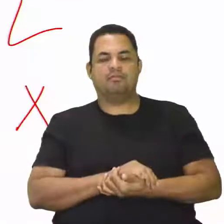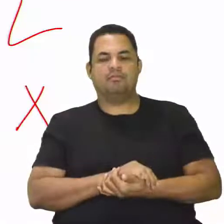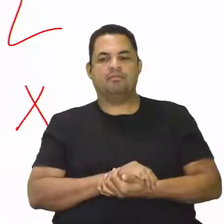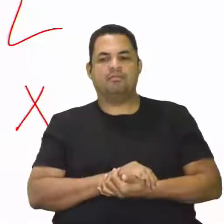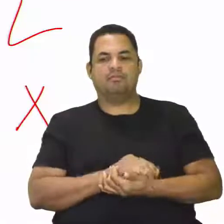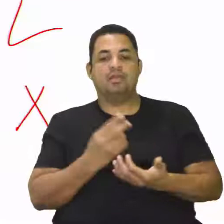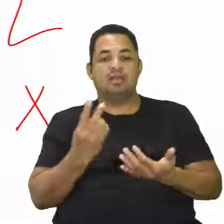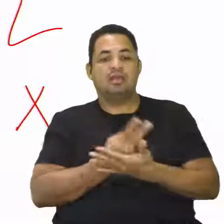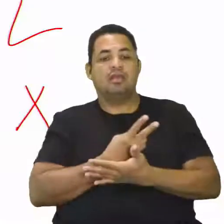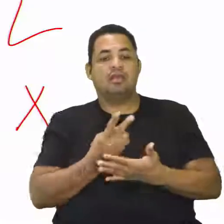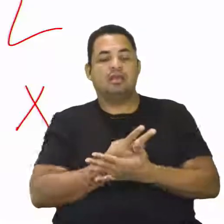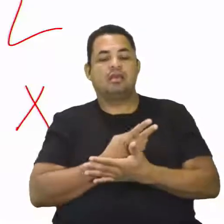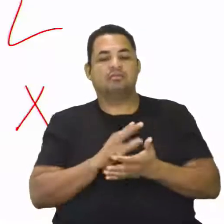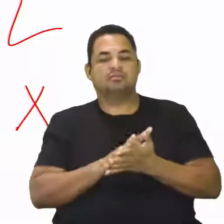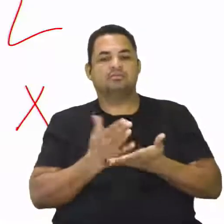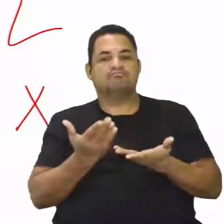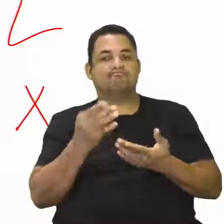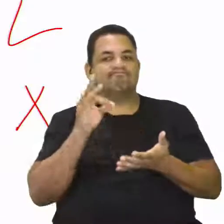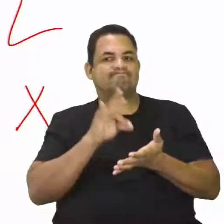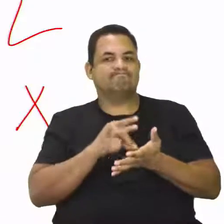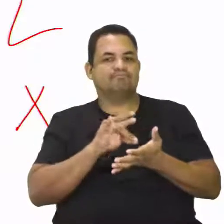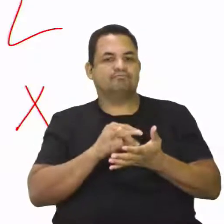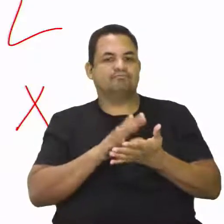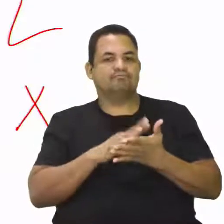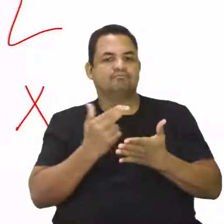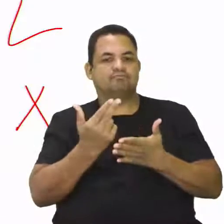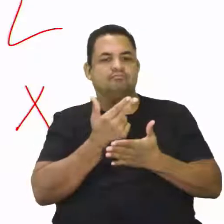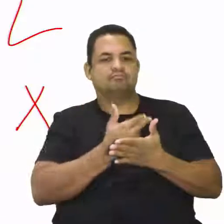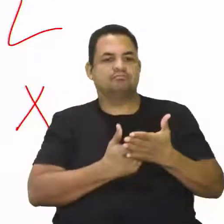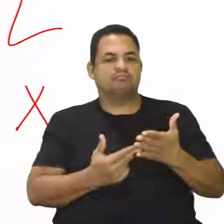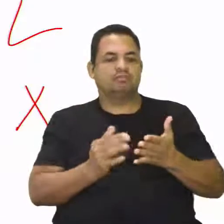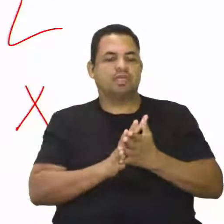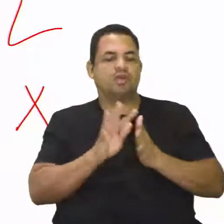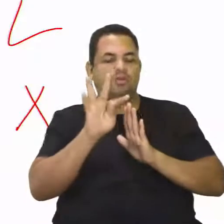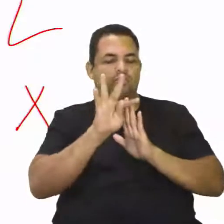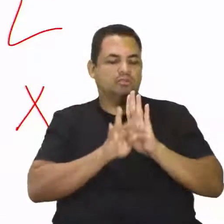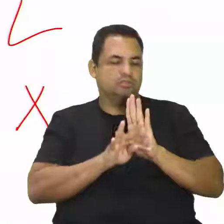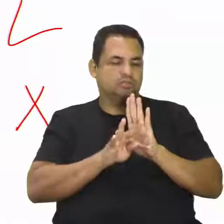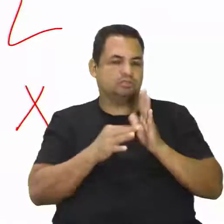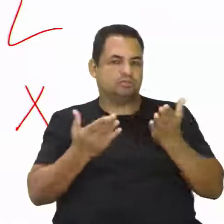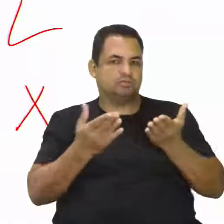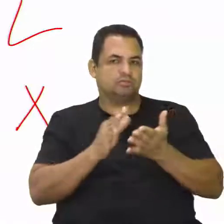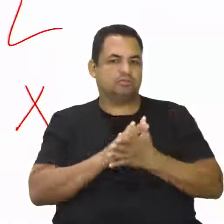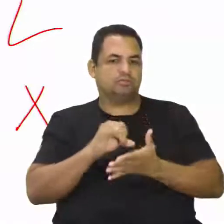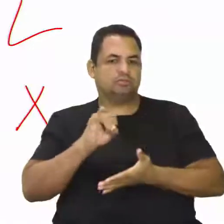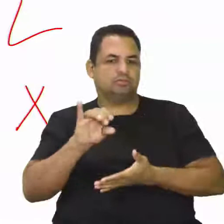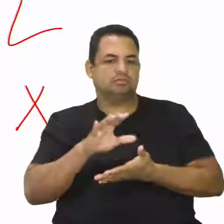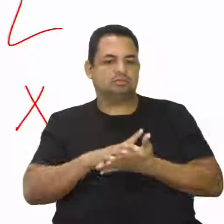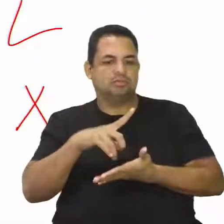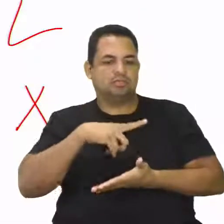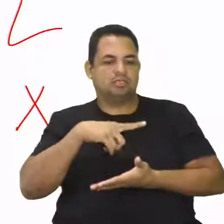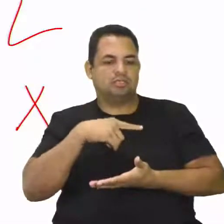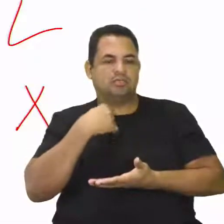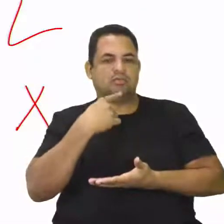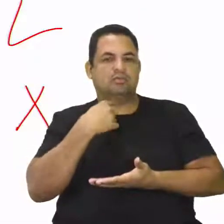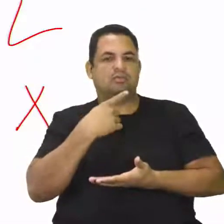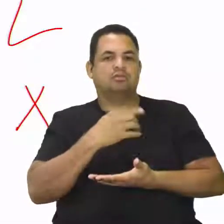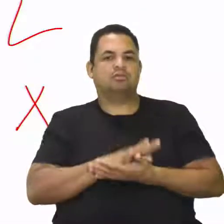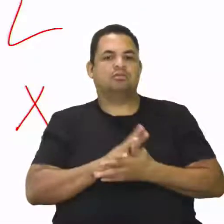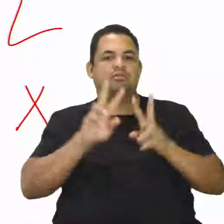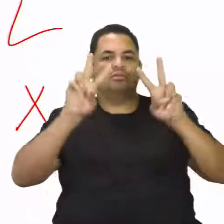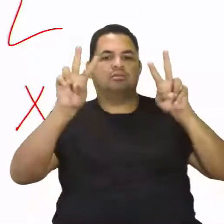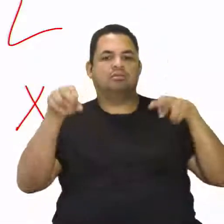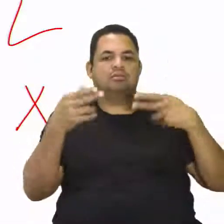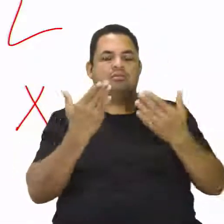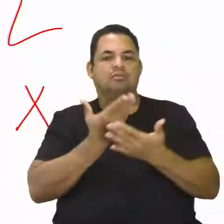gente? Porque claro que charge e tirinha é um gênero textual. E se você ainda estava em dúvida, o tema